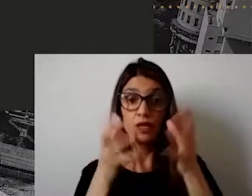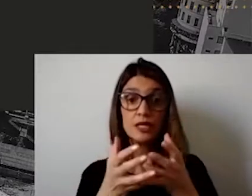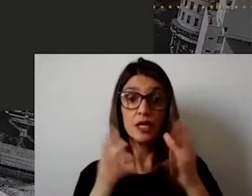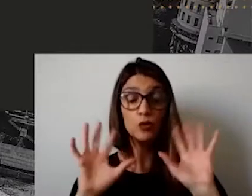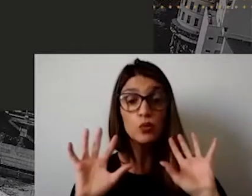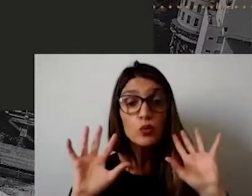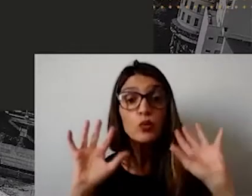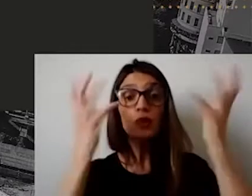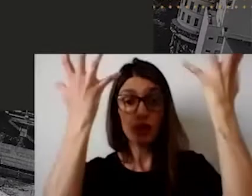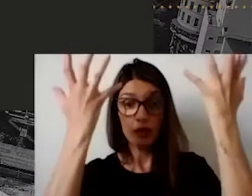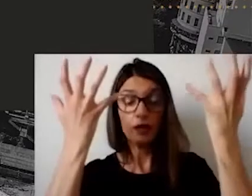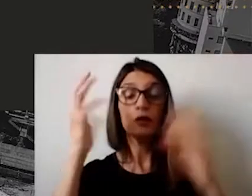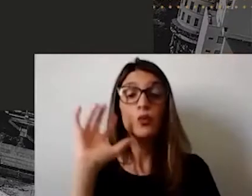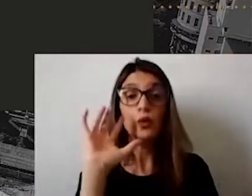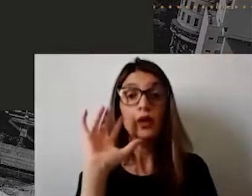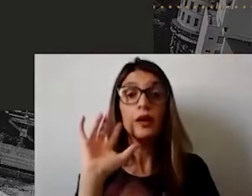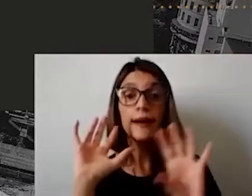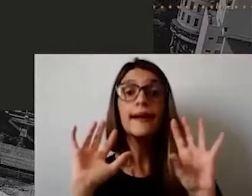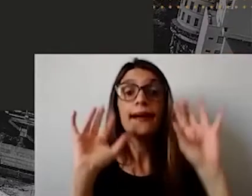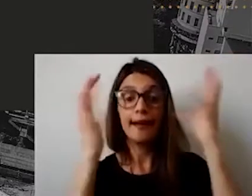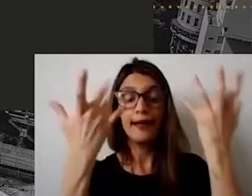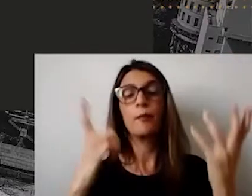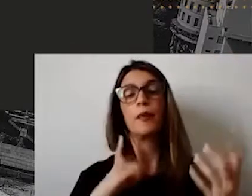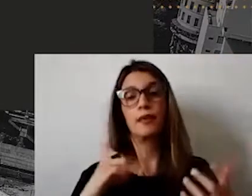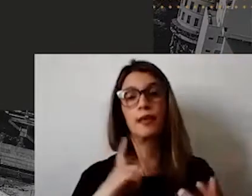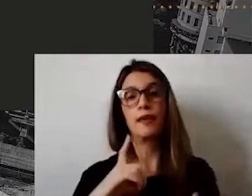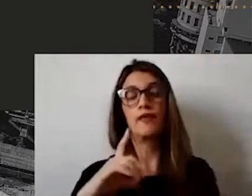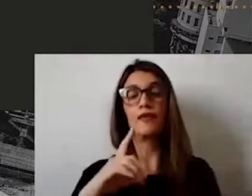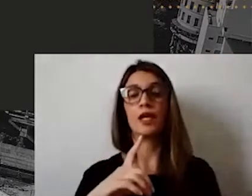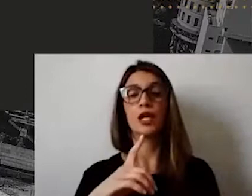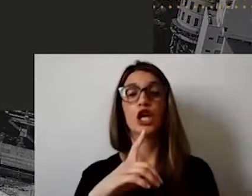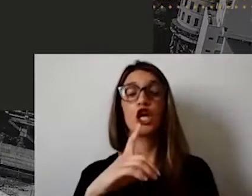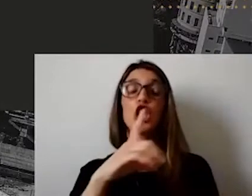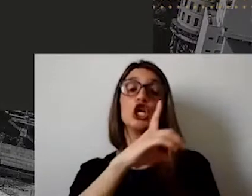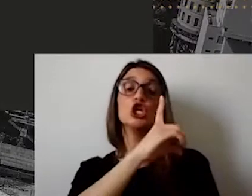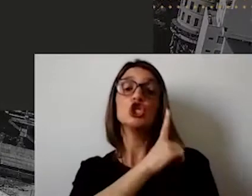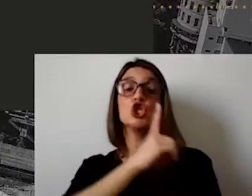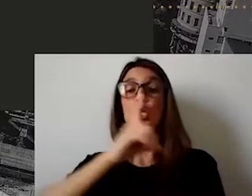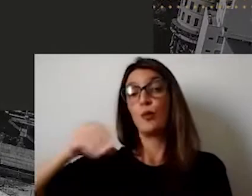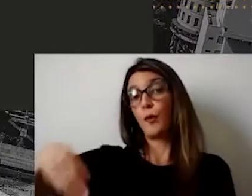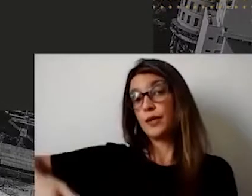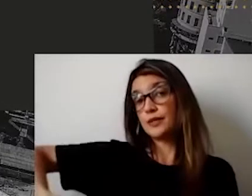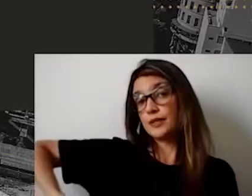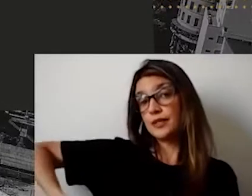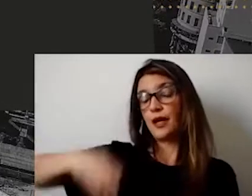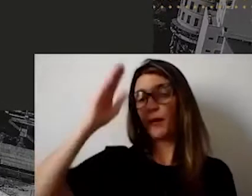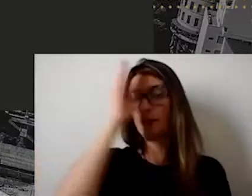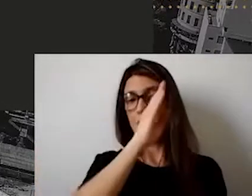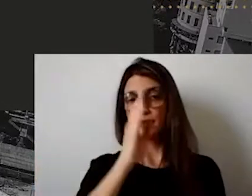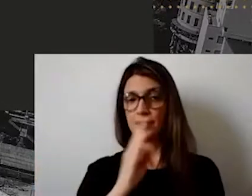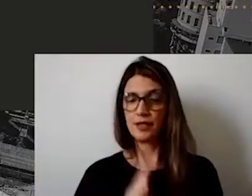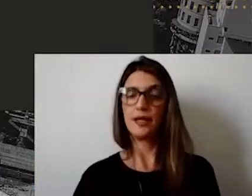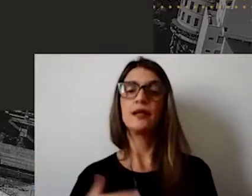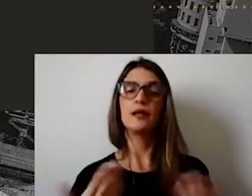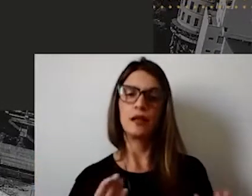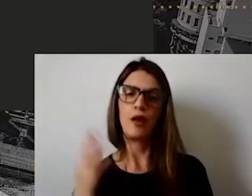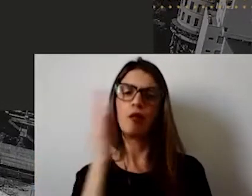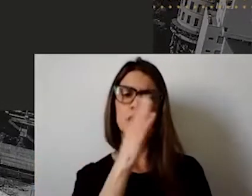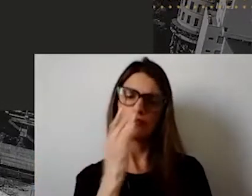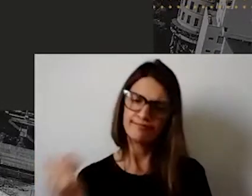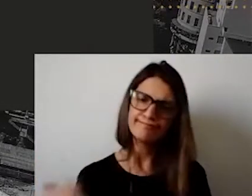teve um impacto muito importante da diplomacia brasileira. Então, o Brasil ele tem essa relevância